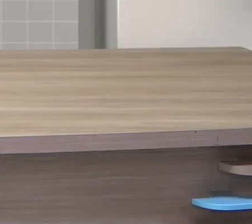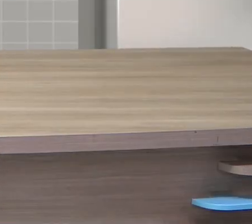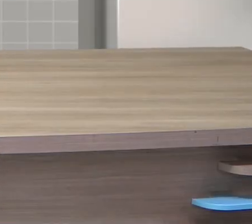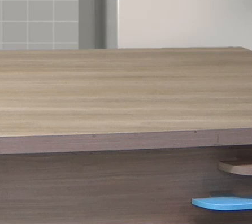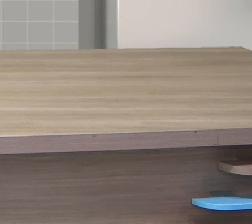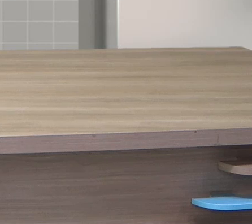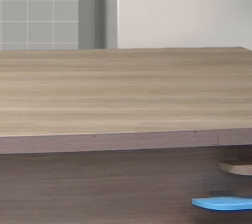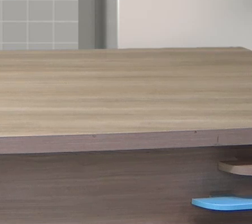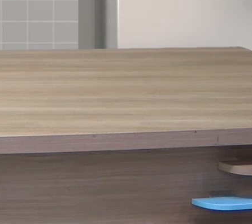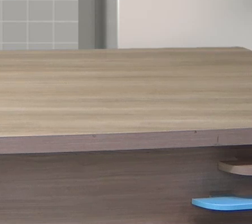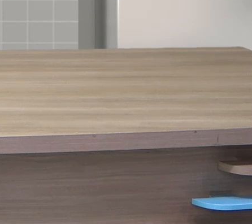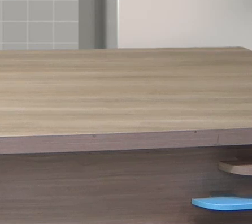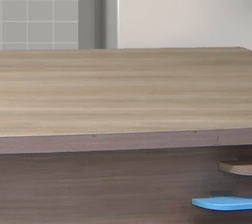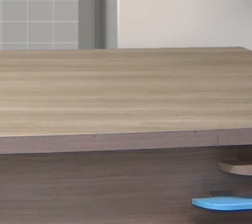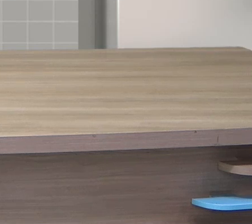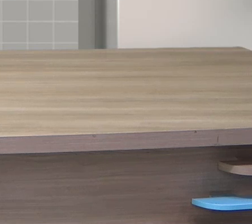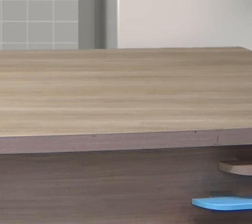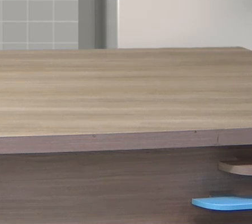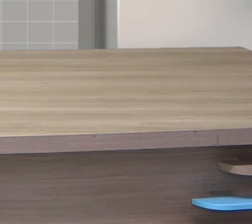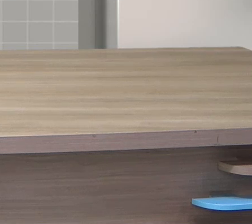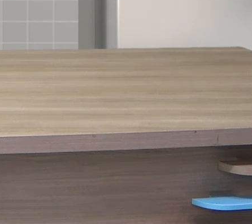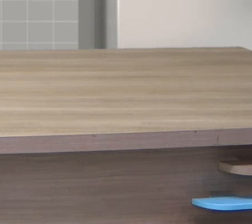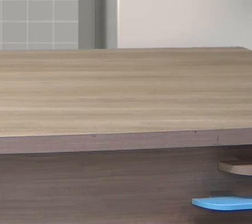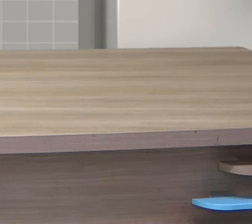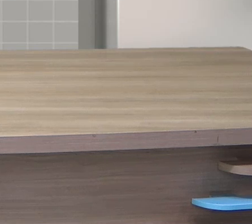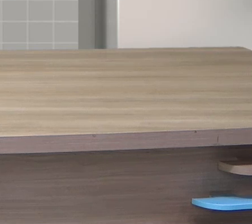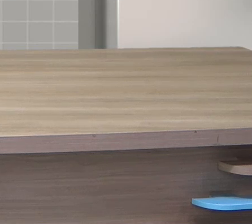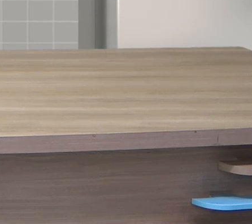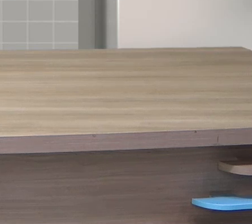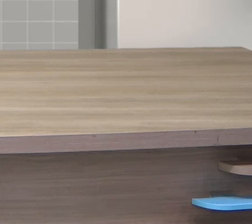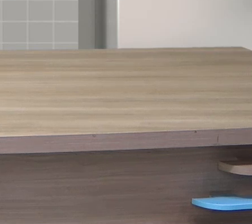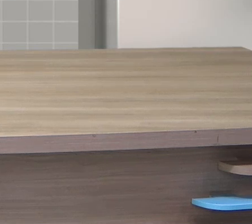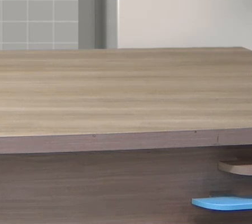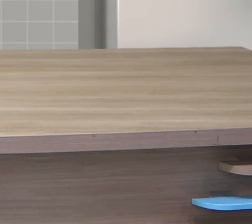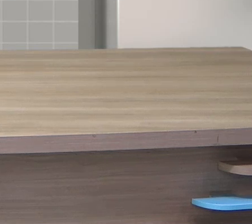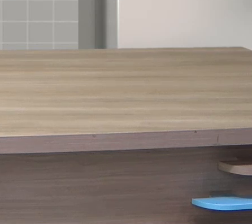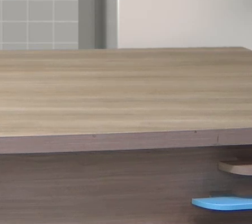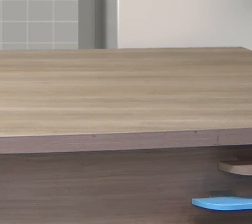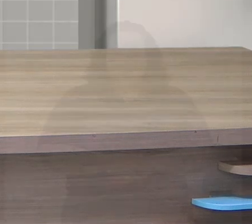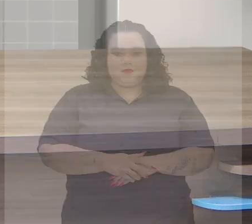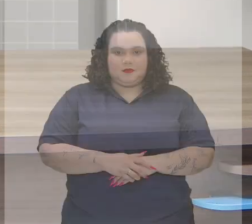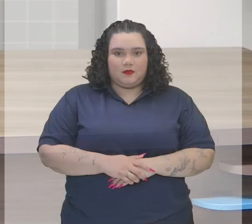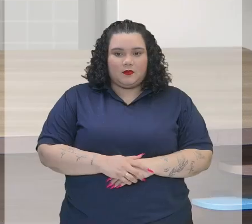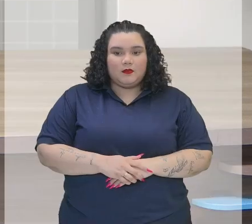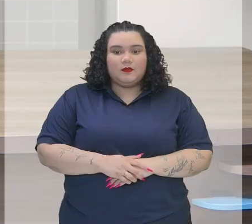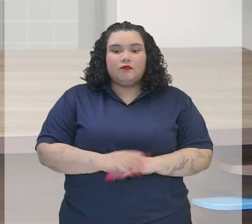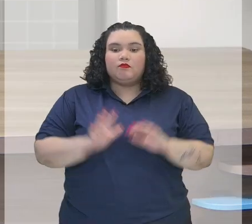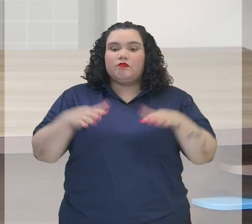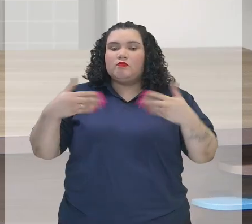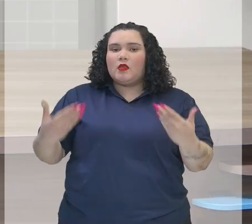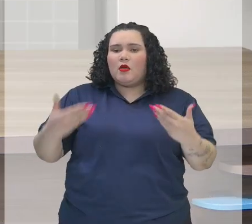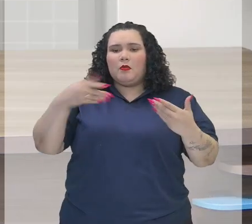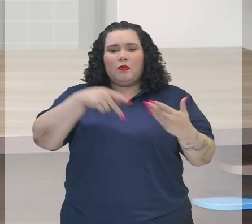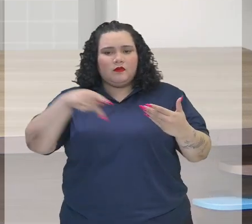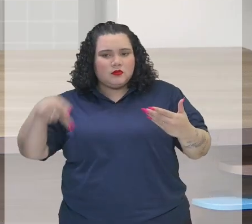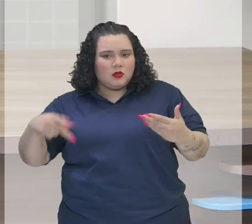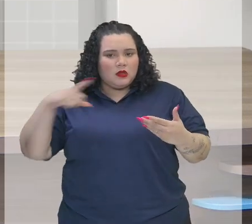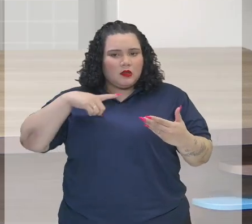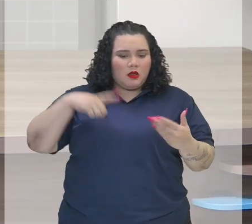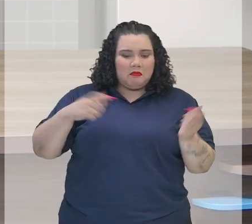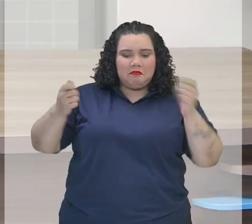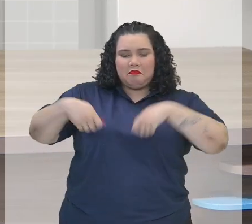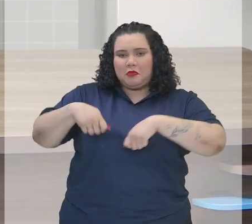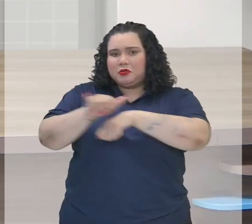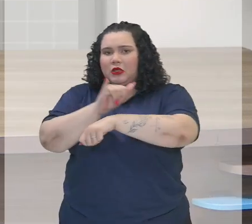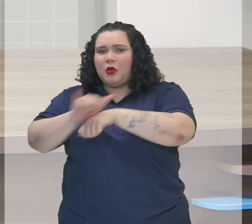faz metacognição. Aí, professor, existe alguma forma de a gente trabalhar com os nossos estudantes para melhorar, né, ou